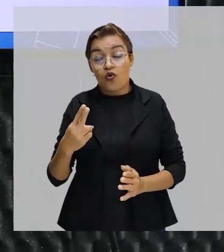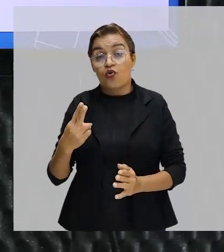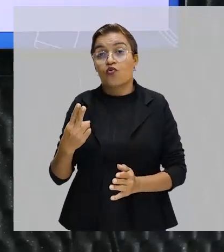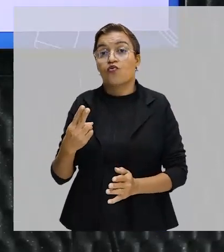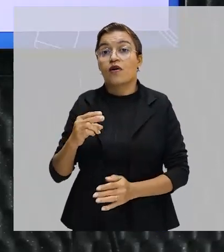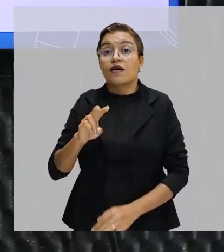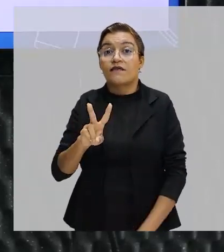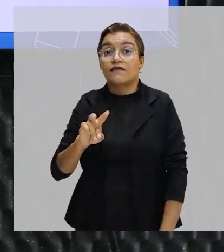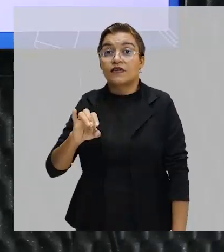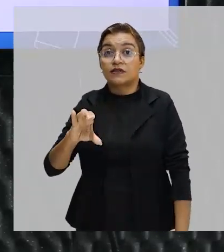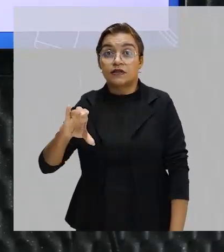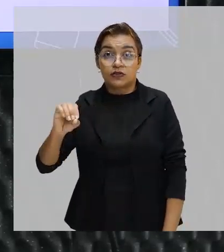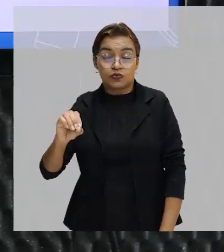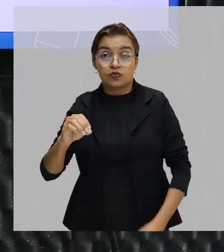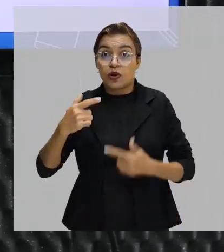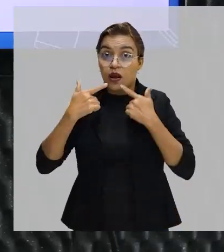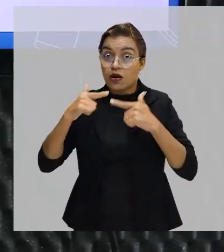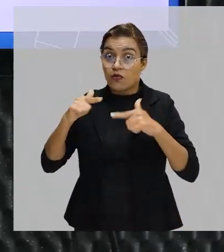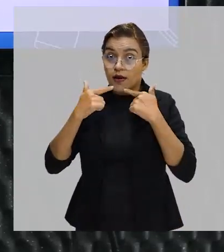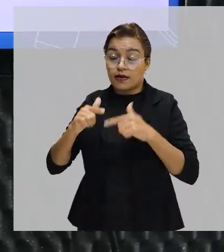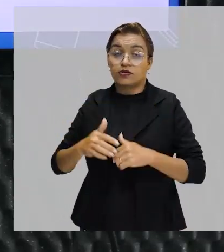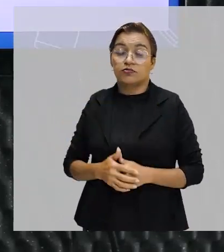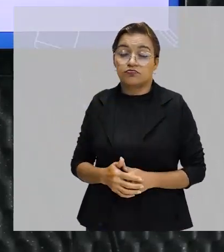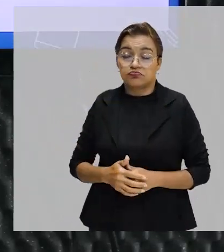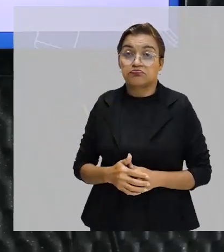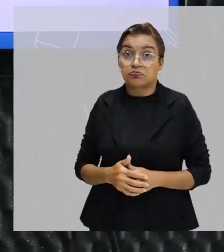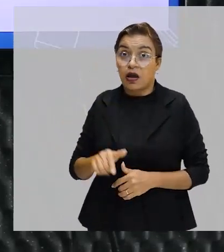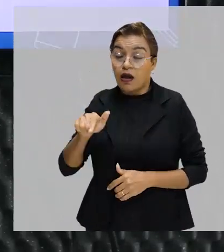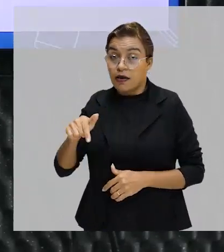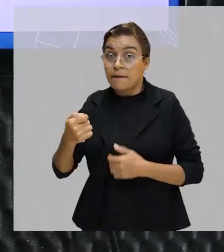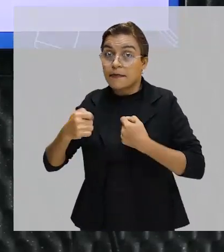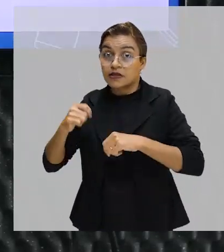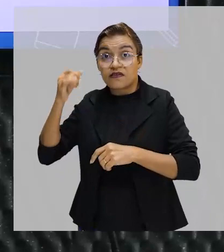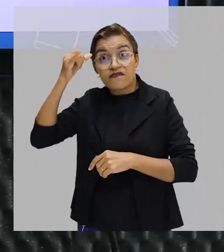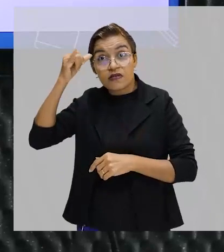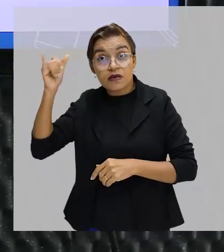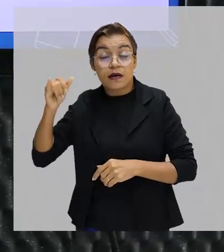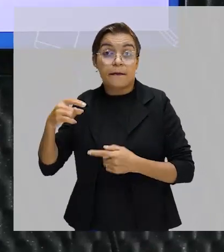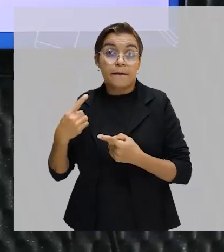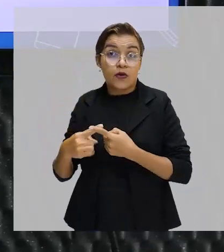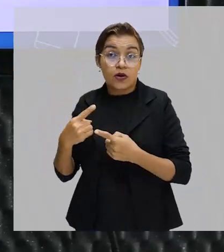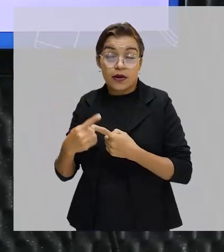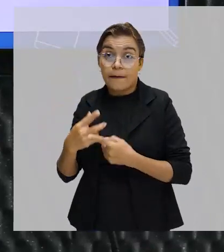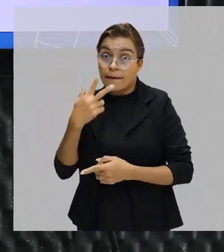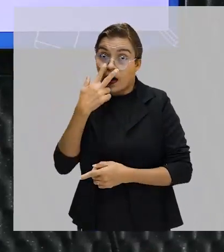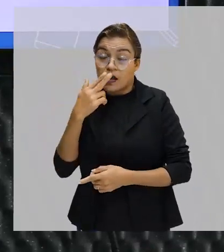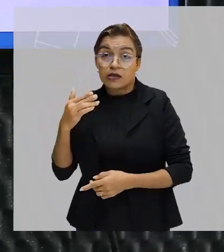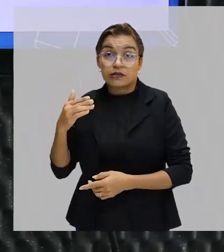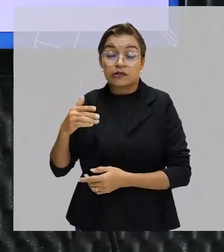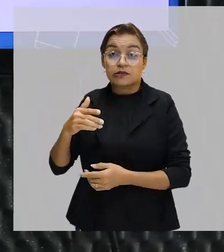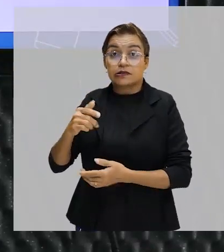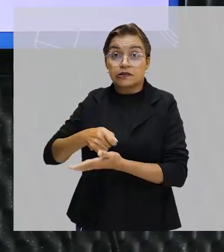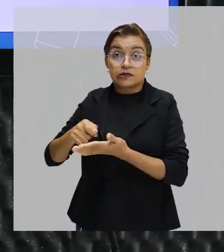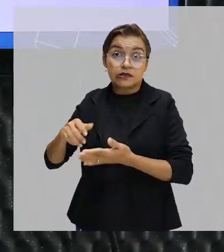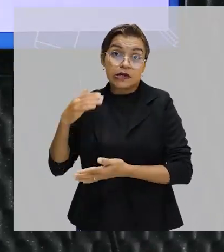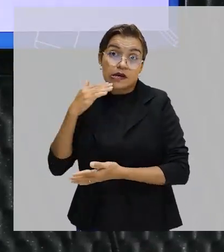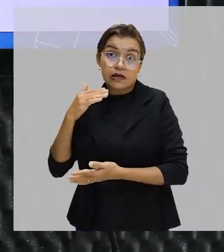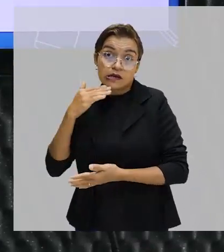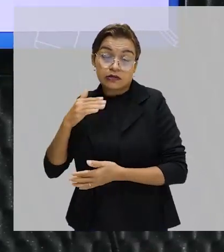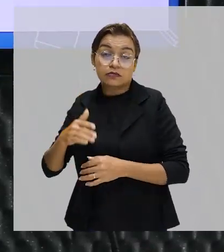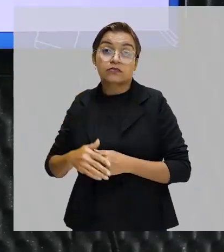deve ser evitada? Quando ela é um vício de linguagem. Porque quando ela é um recurso estilístico, eu utilizei de